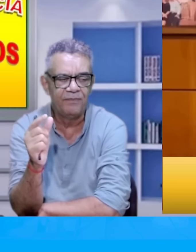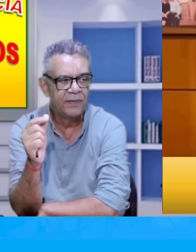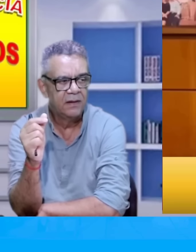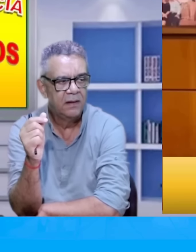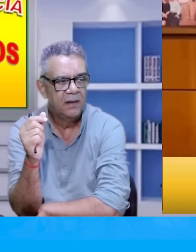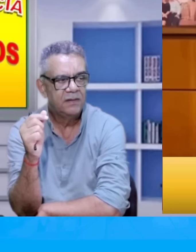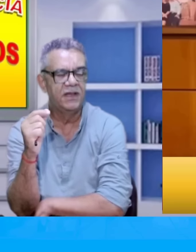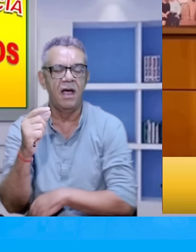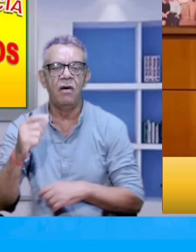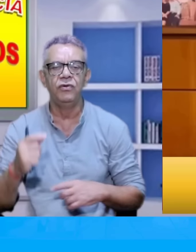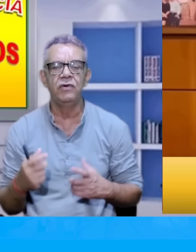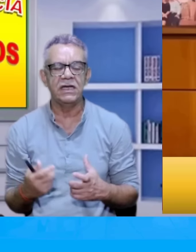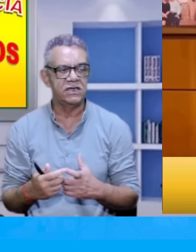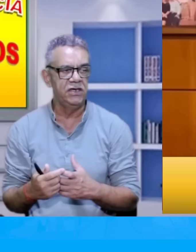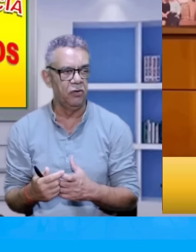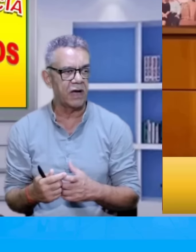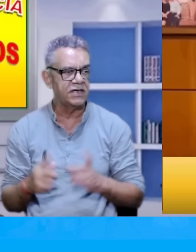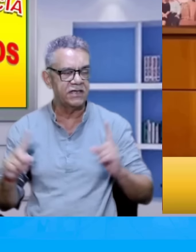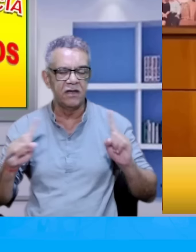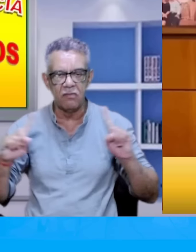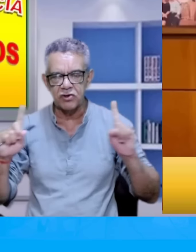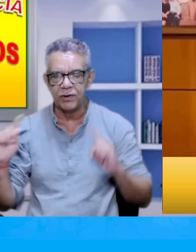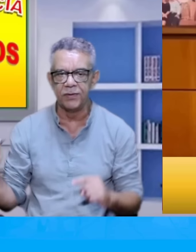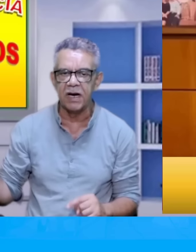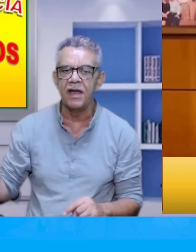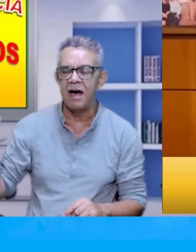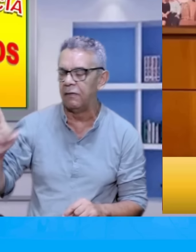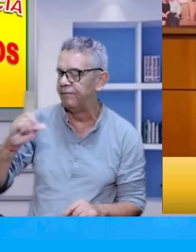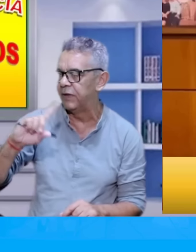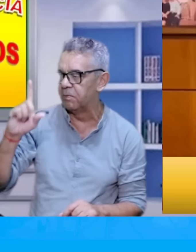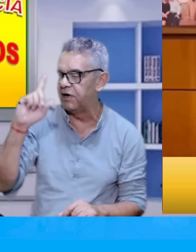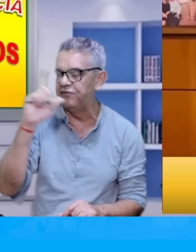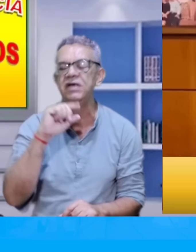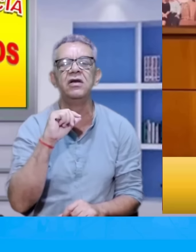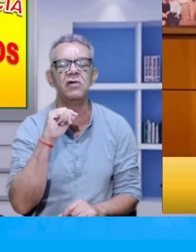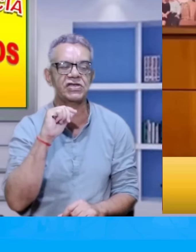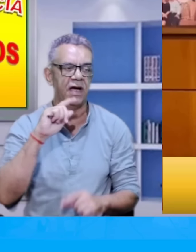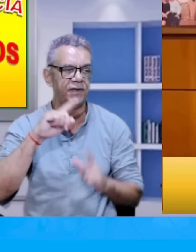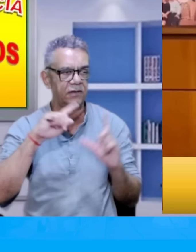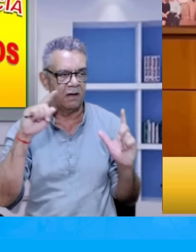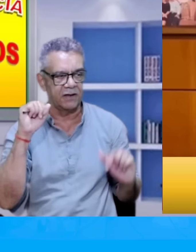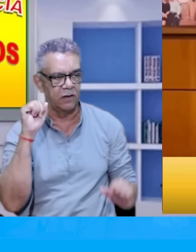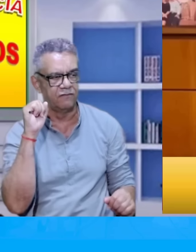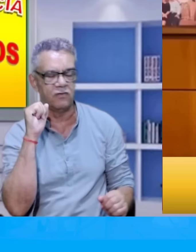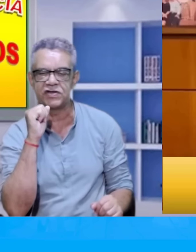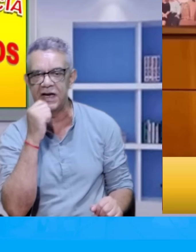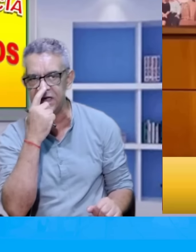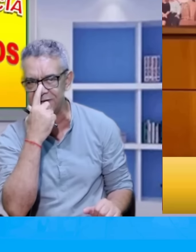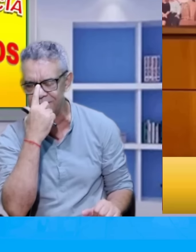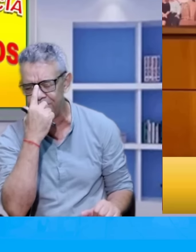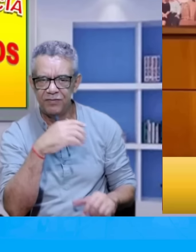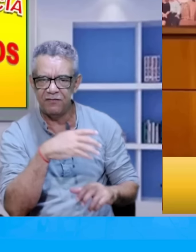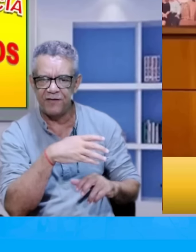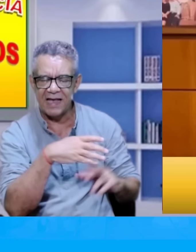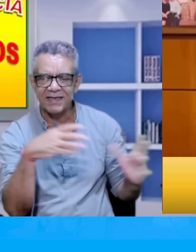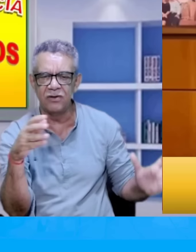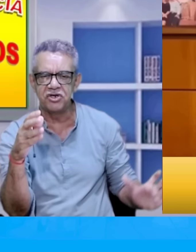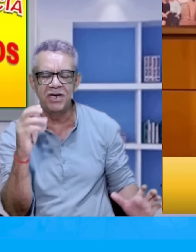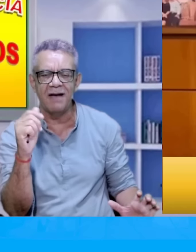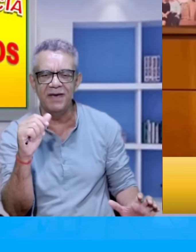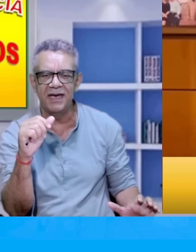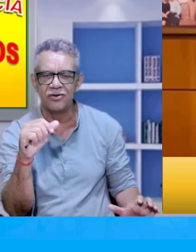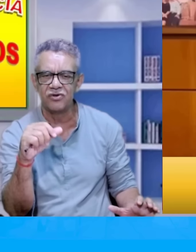Lúcia. Tão doentio que a gente não mostrou no canal. Eu preferi não mostrar, eu digo, não, mas aqui eu não vou mostrar esse.